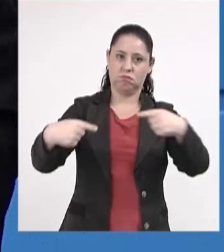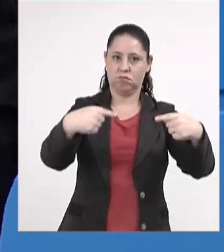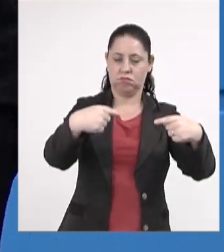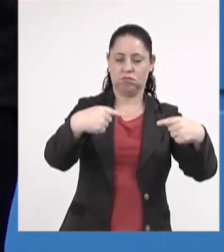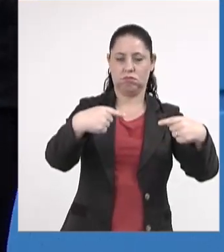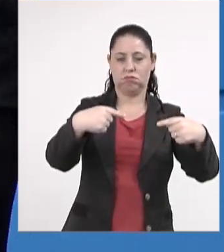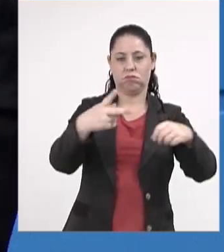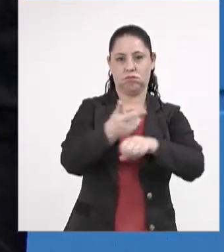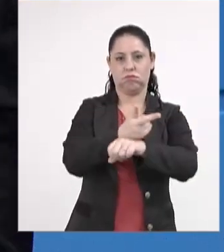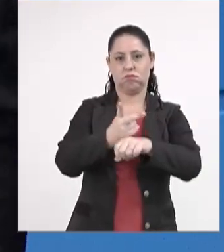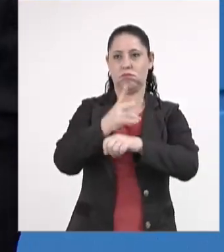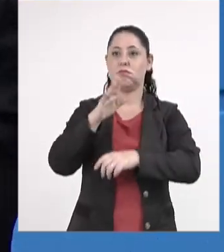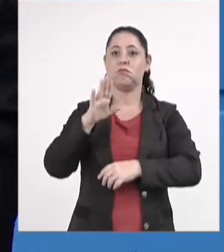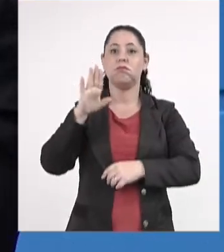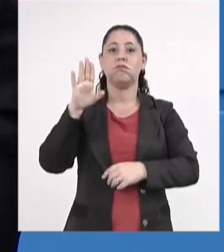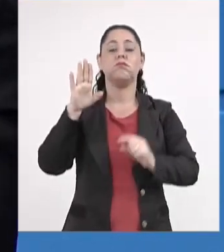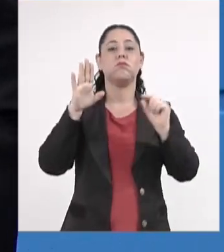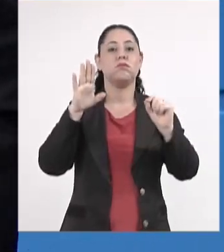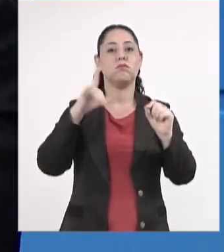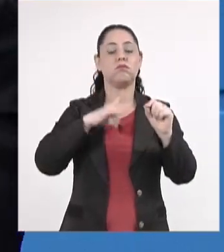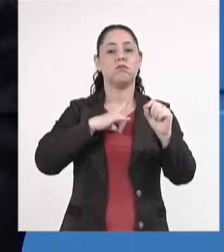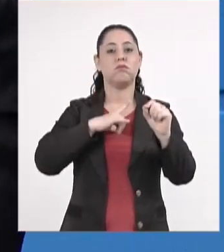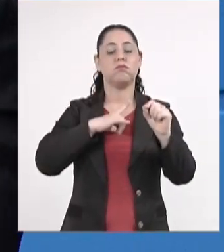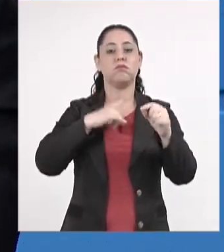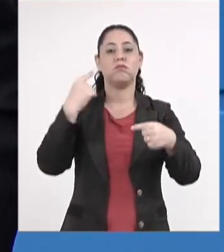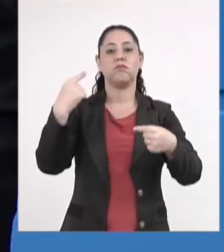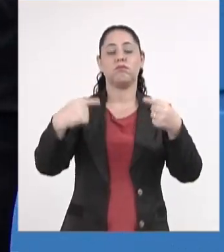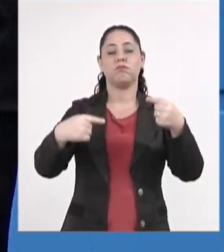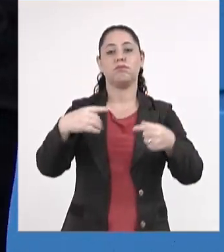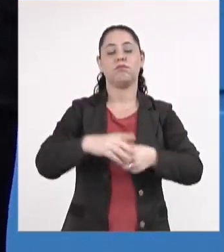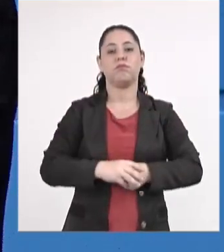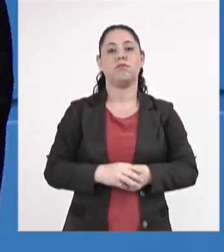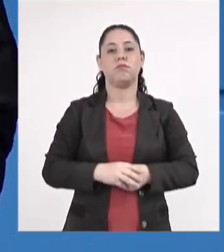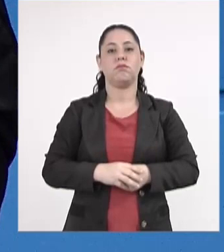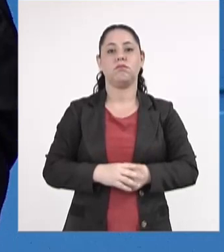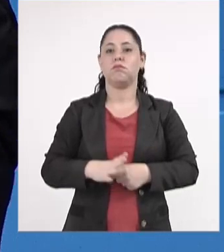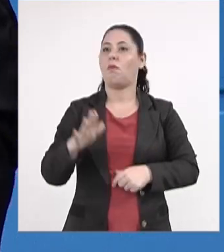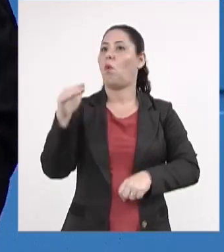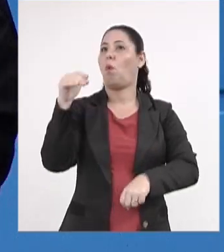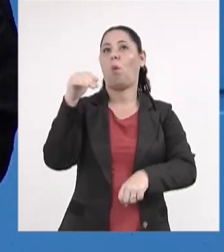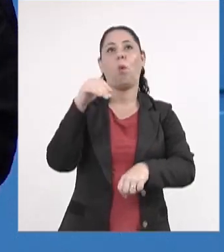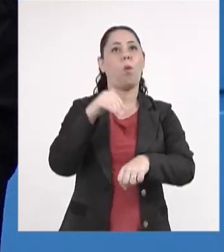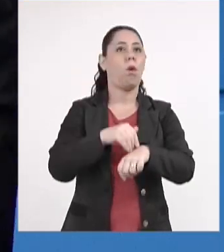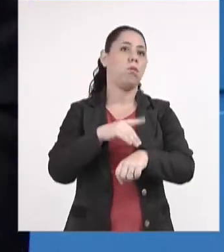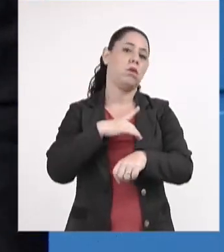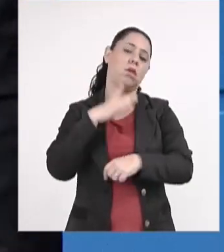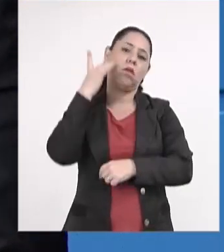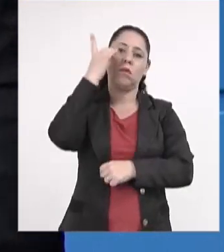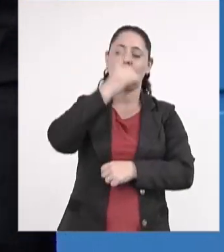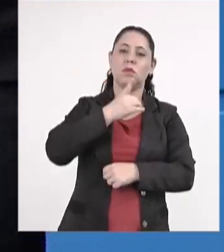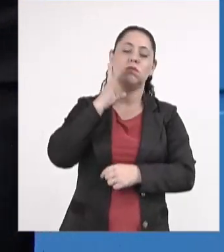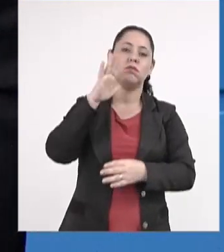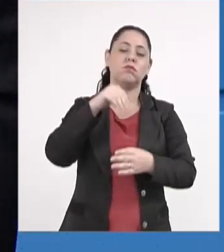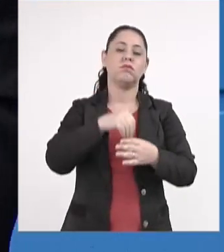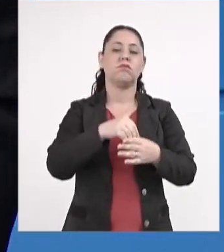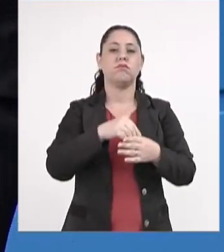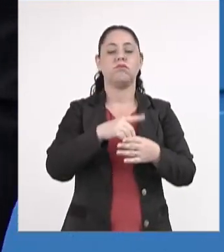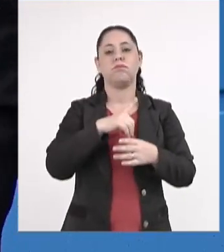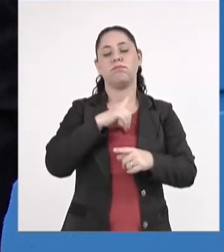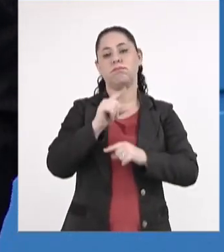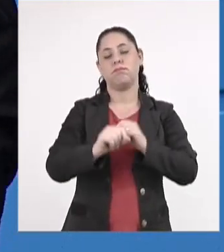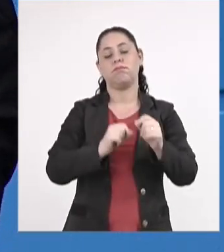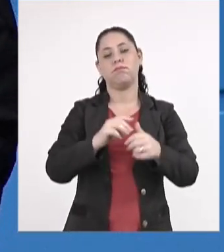buscando candidaturas para que estejam disputando E aí que culpa tem um parlamentar que vem disputar uma eleição